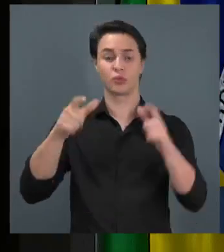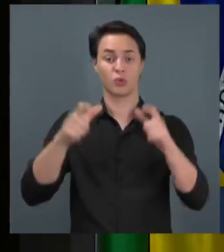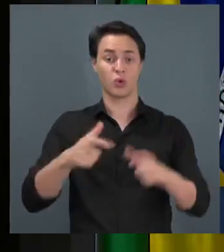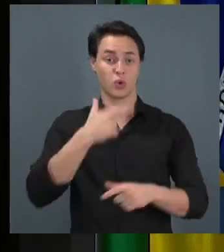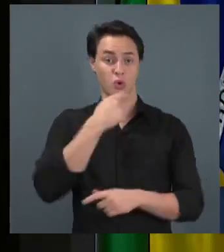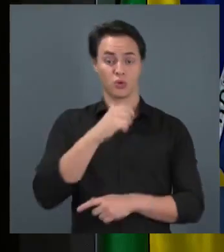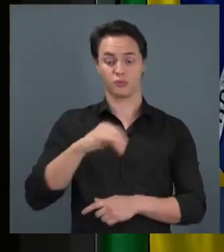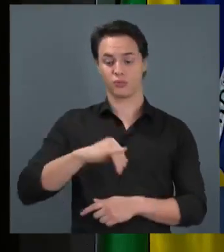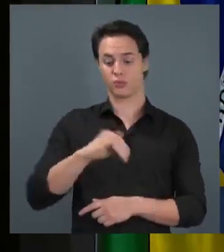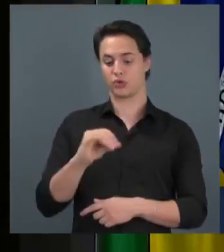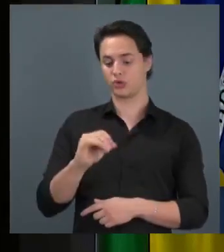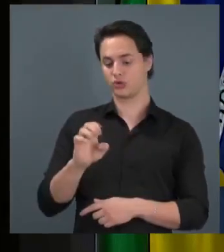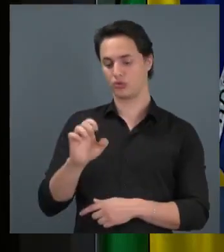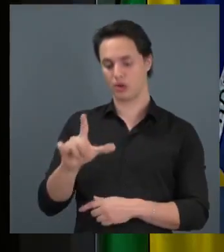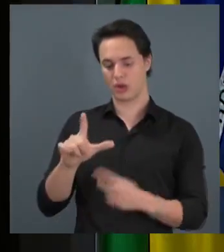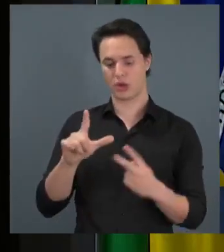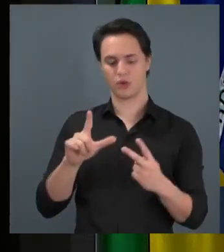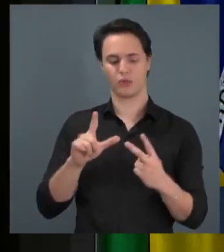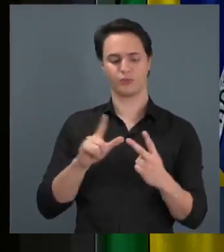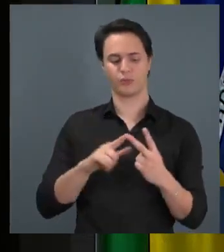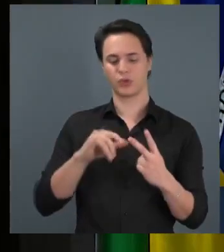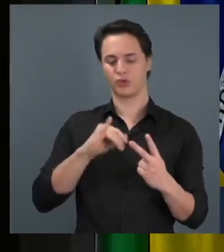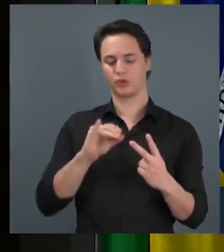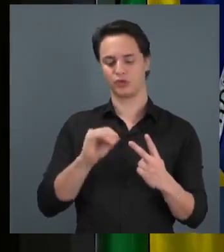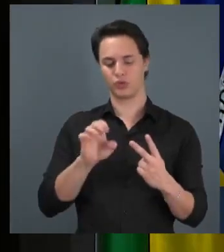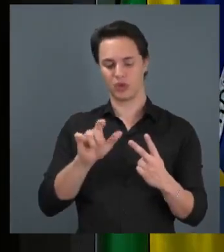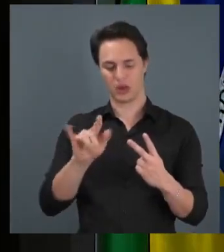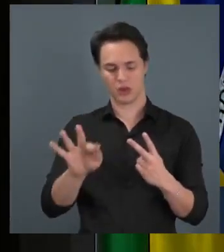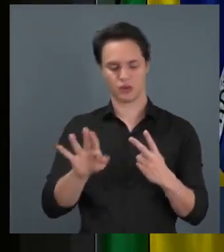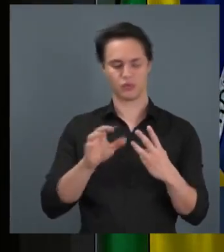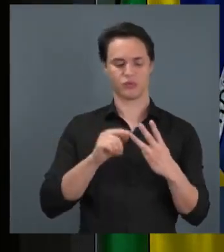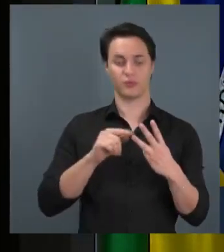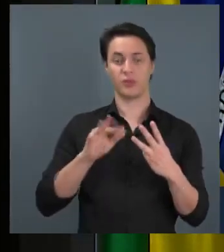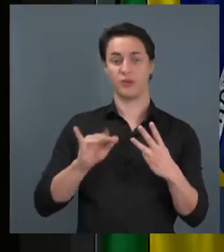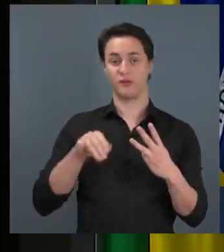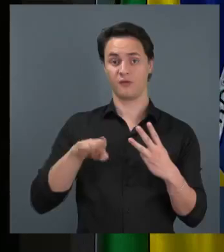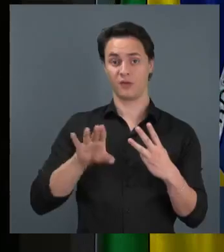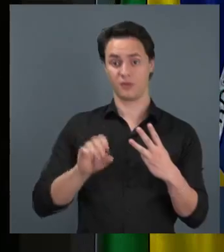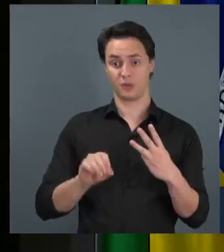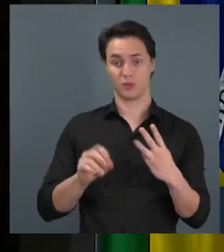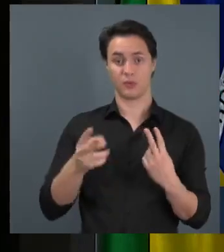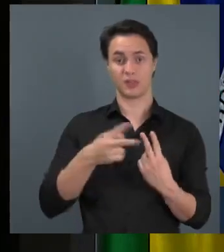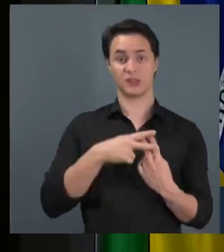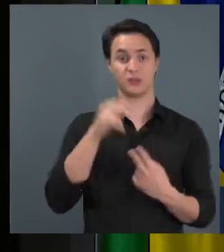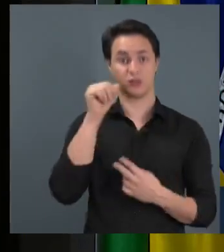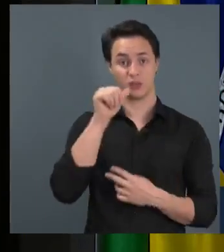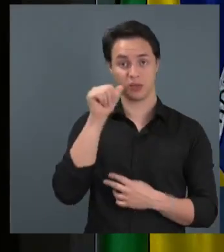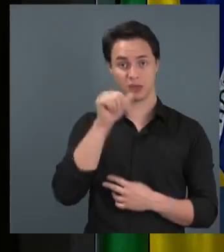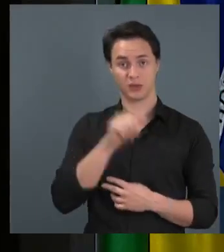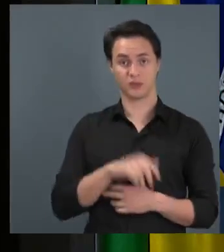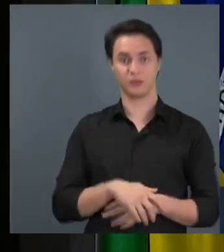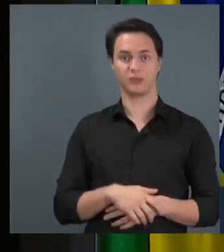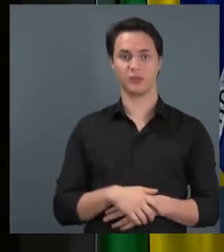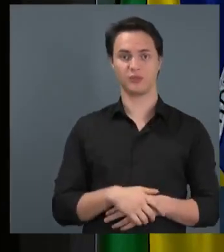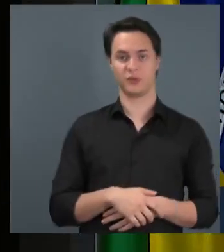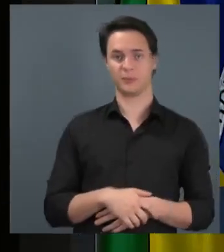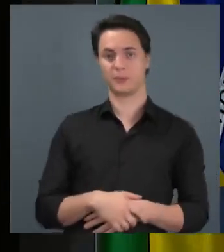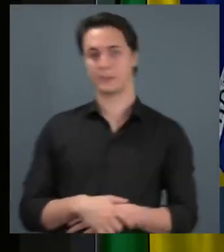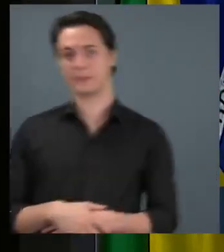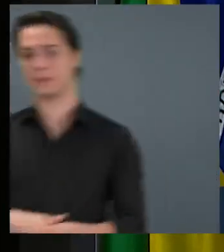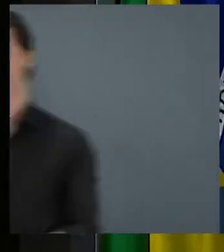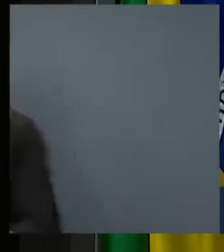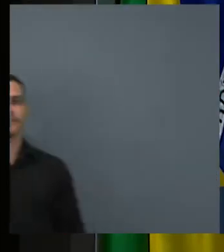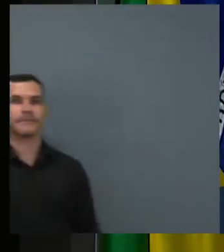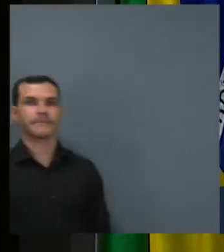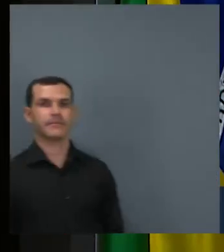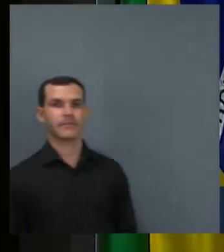Joel, Firmino, Joelton e Rodrigo. No presídio feminino, procuramos contato com a Ana Paula,